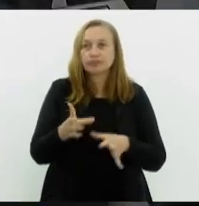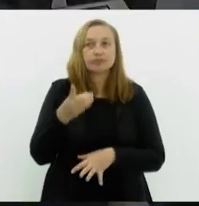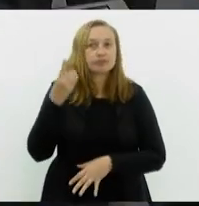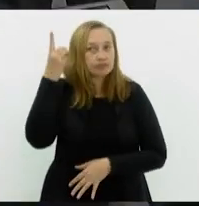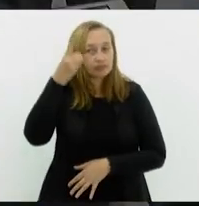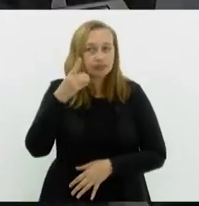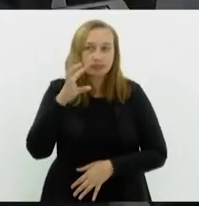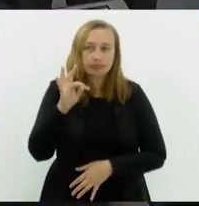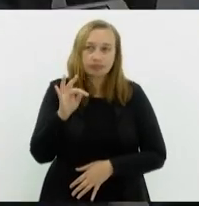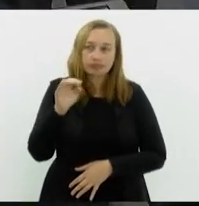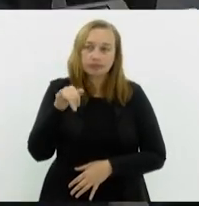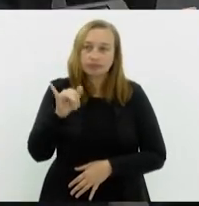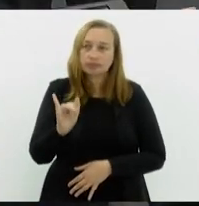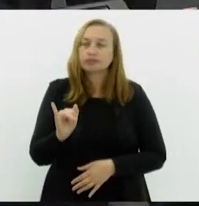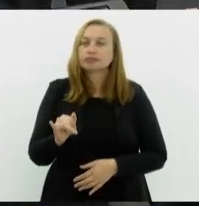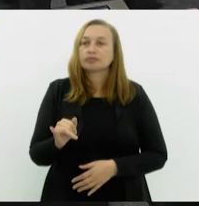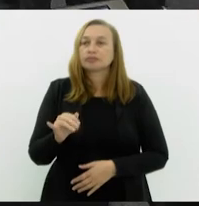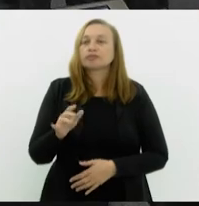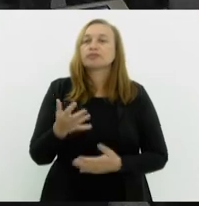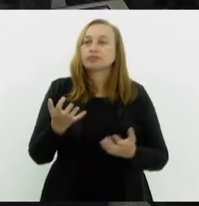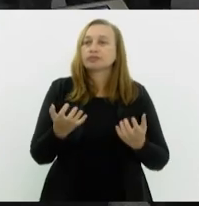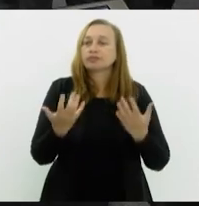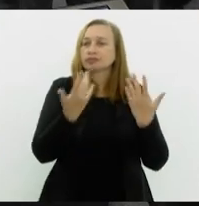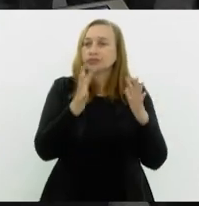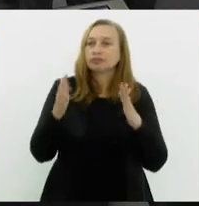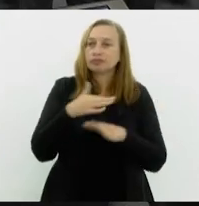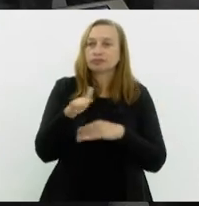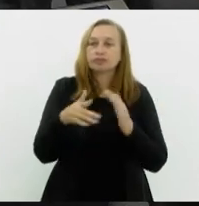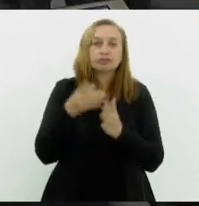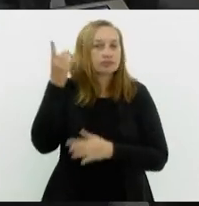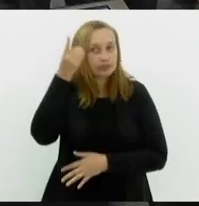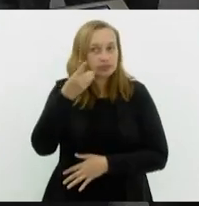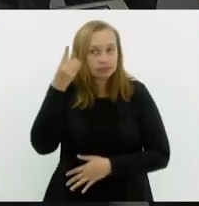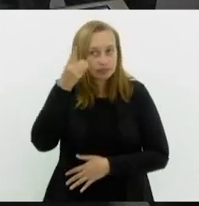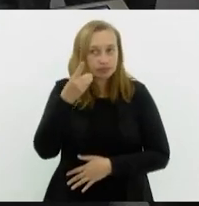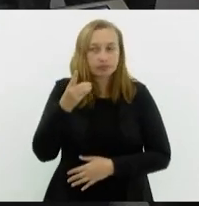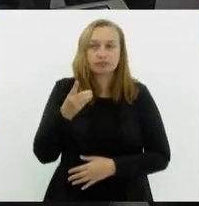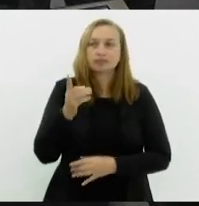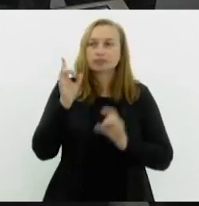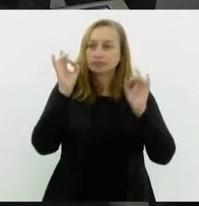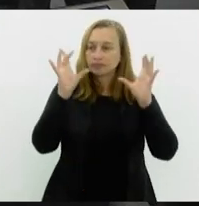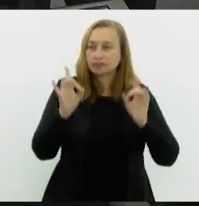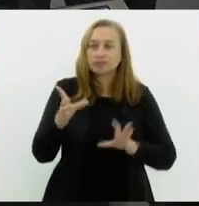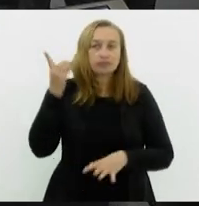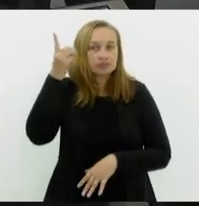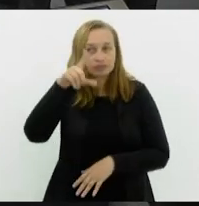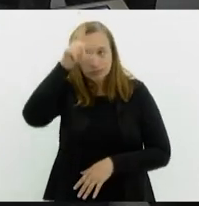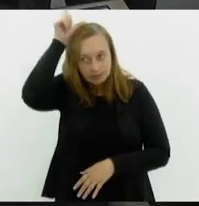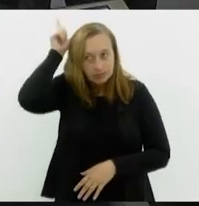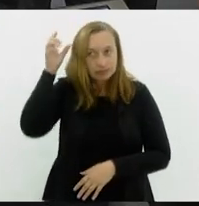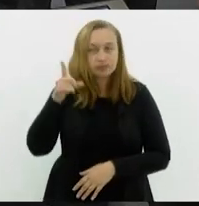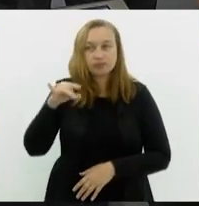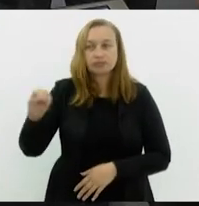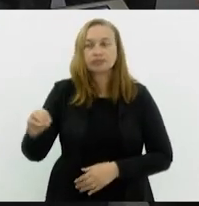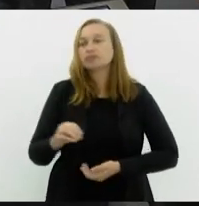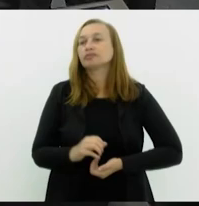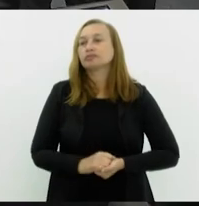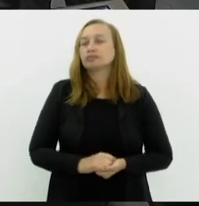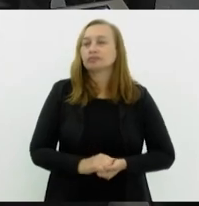Presidente, para declarar. Também parabenizar todos os deputados, autores, em especial deputado Luiz Paulo e deputado Cláudio